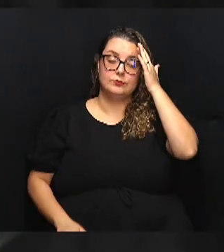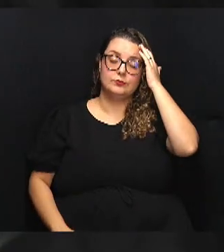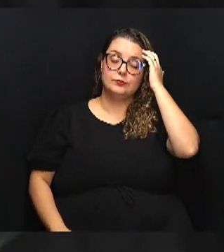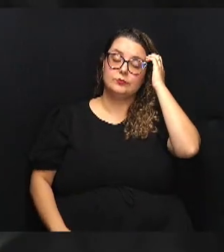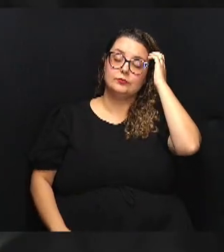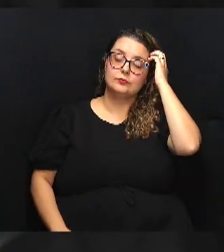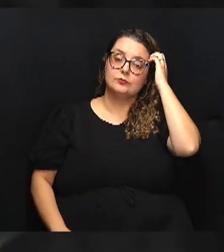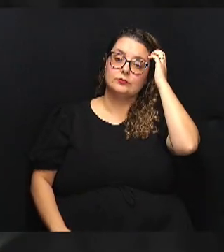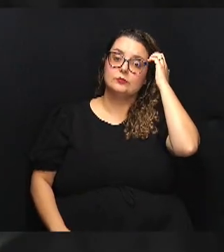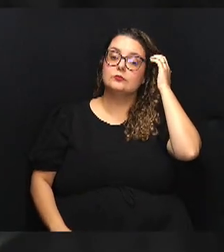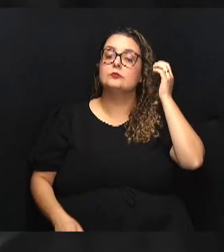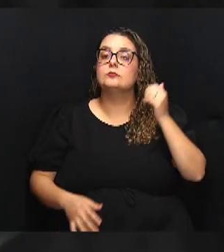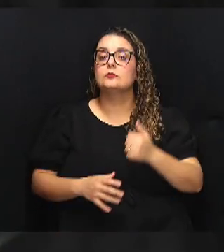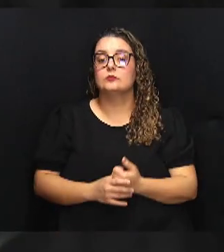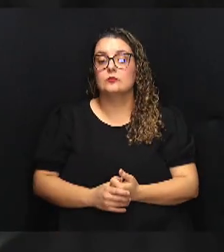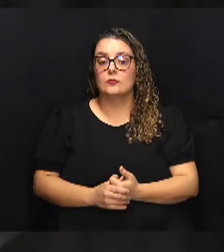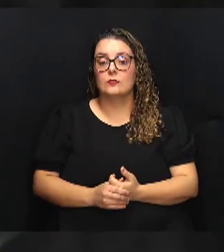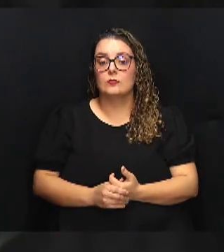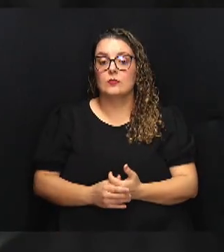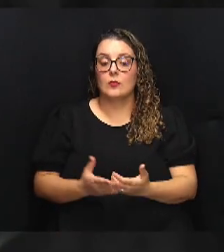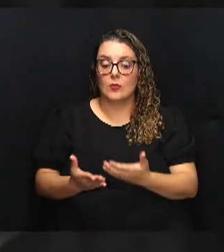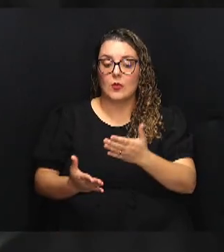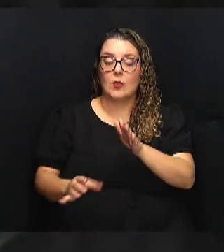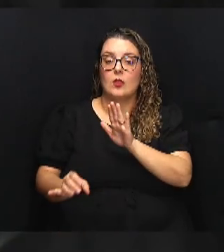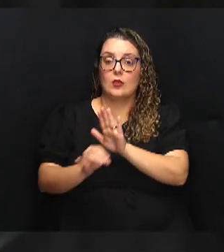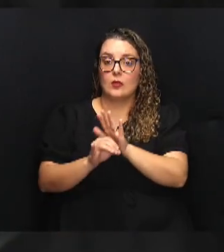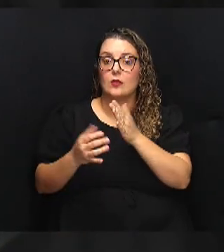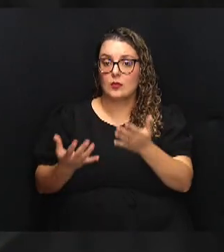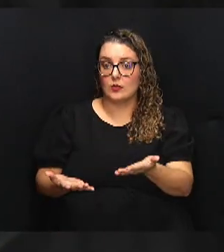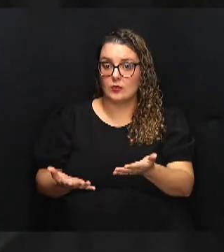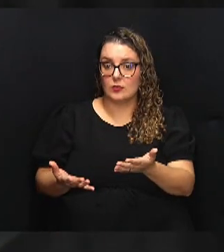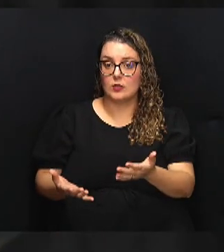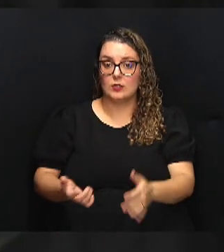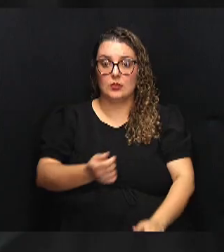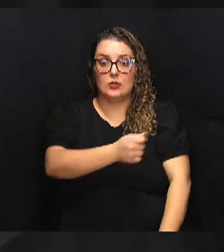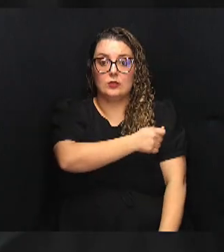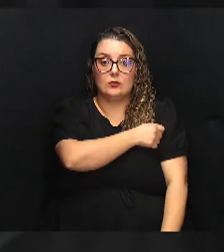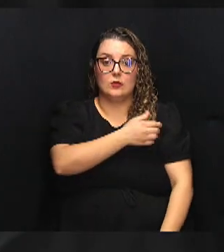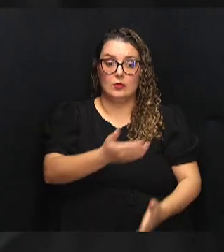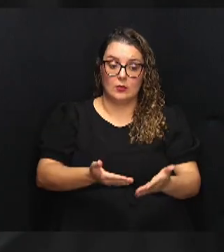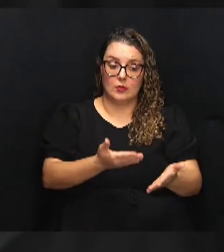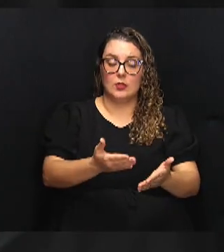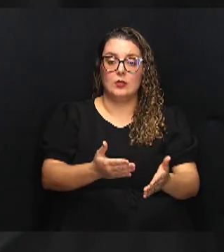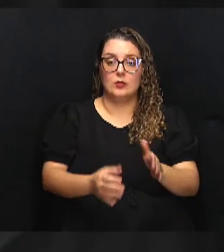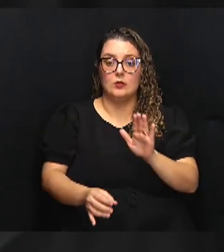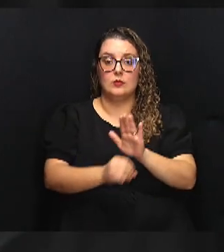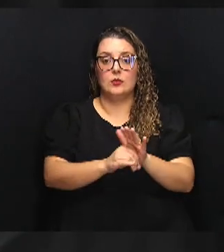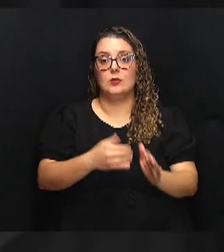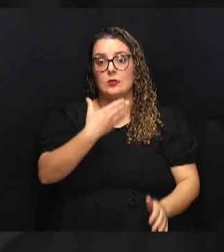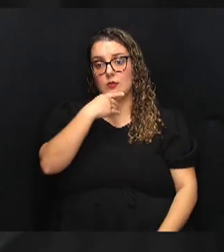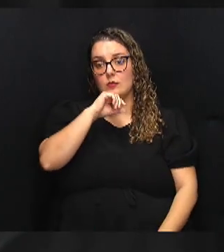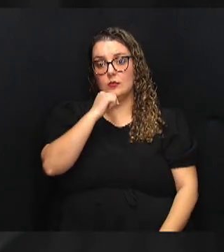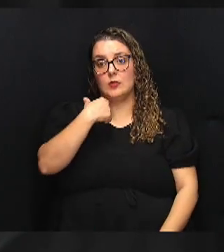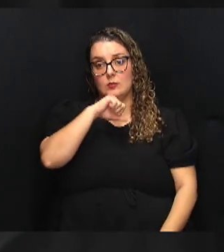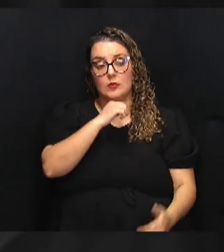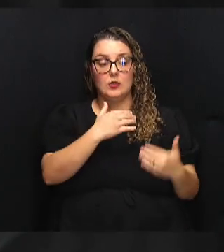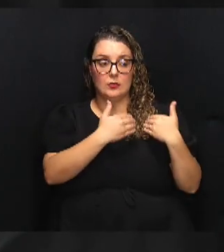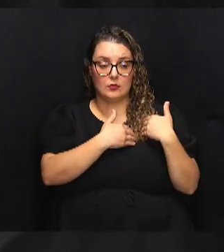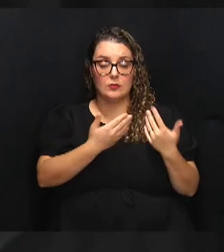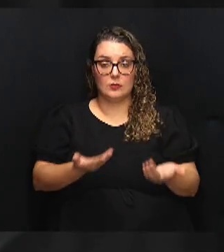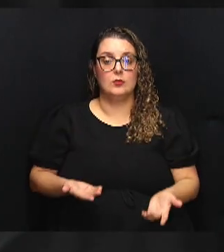Por preservar a identidade, né, do aluno, preservar a identidade do pai do responsável, para que ele